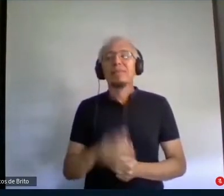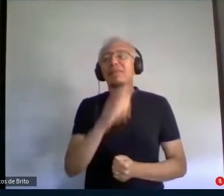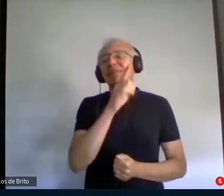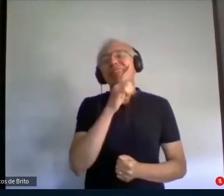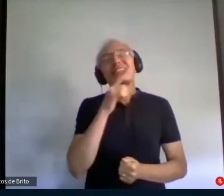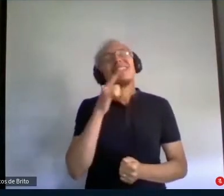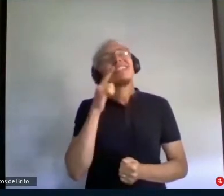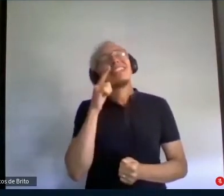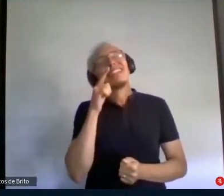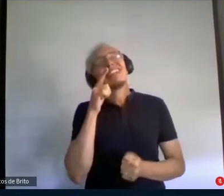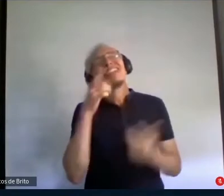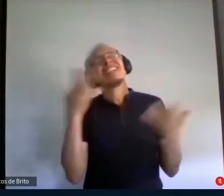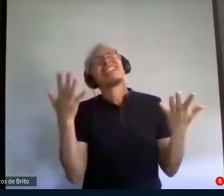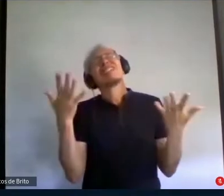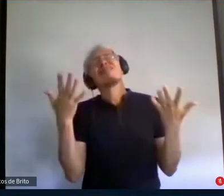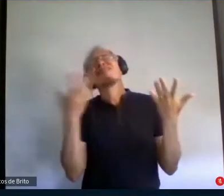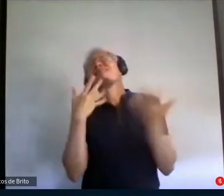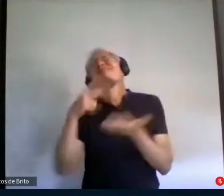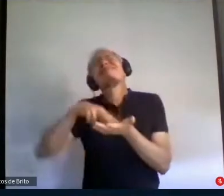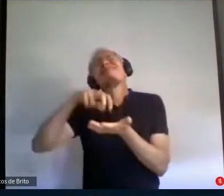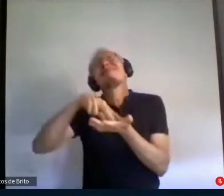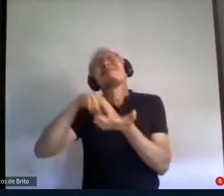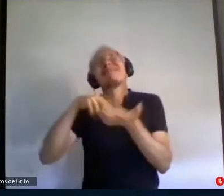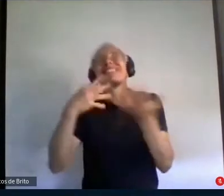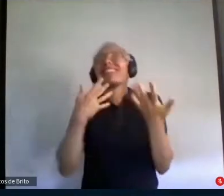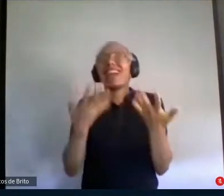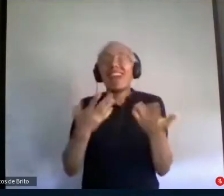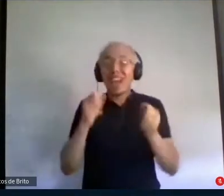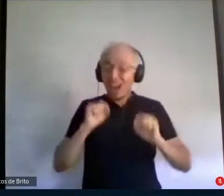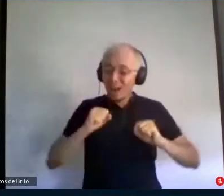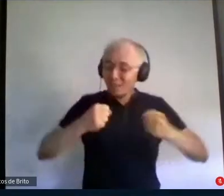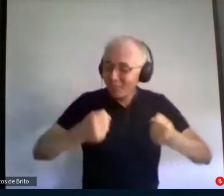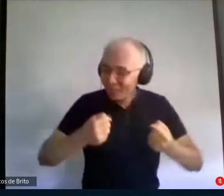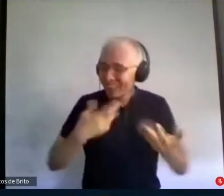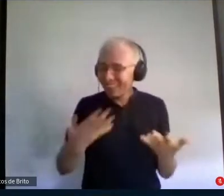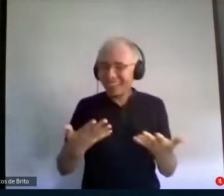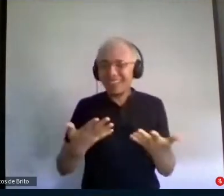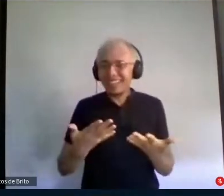Lira, que alegria te ver defendendo.